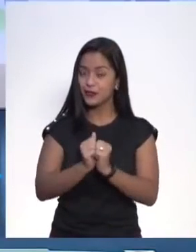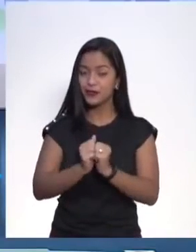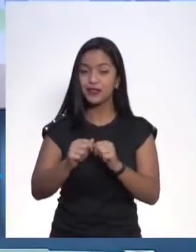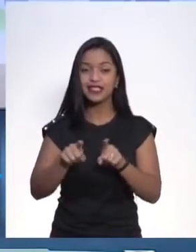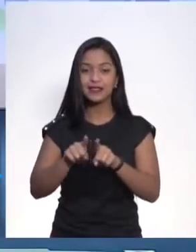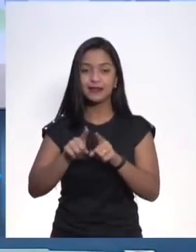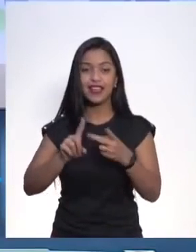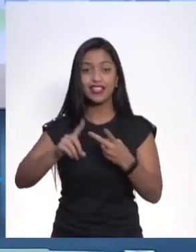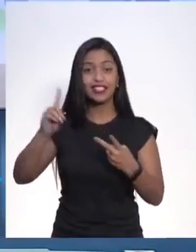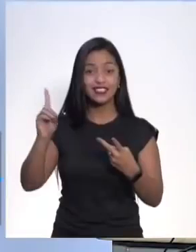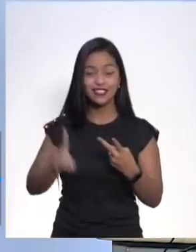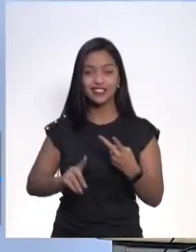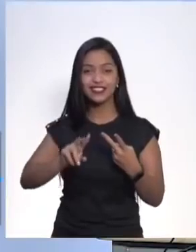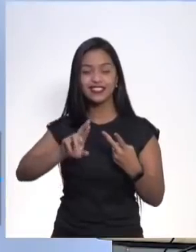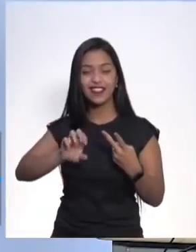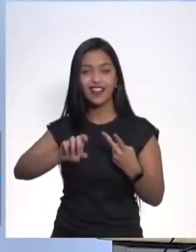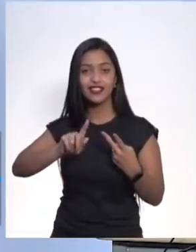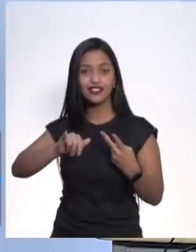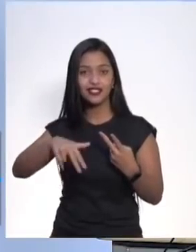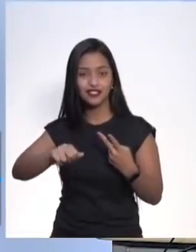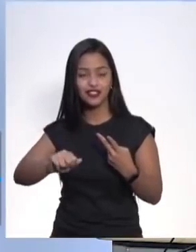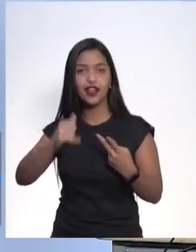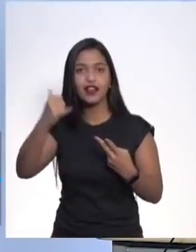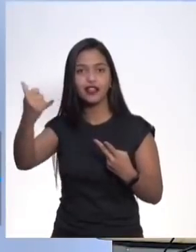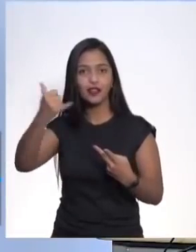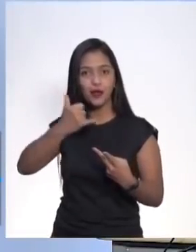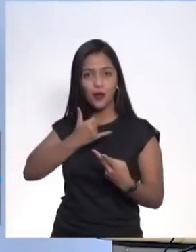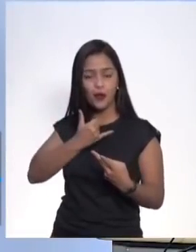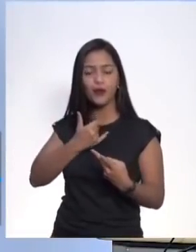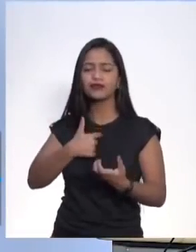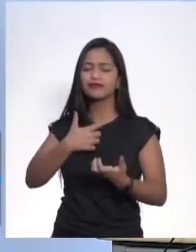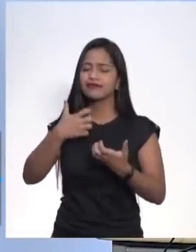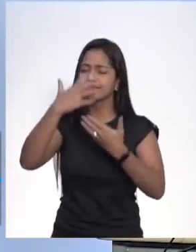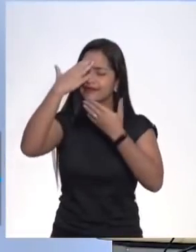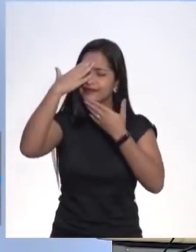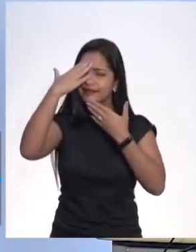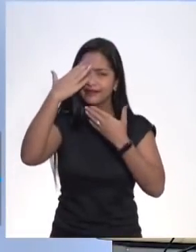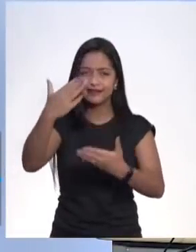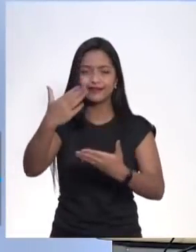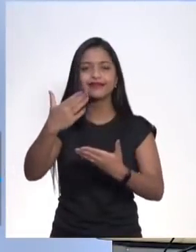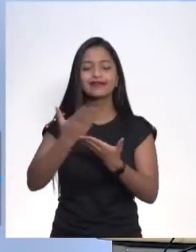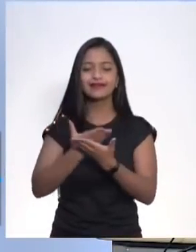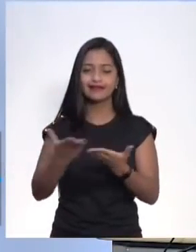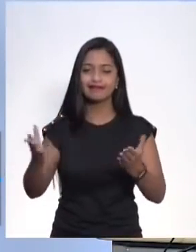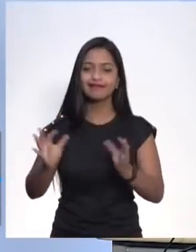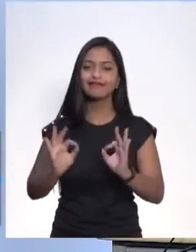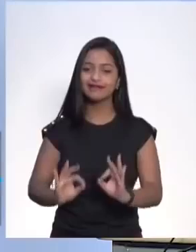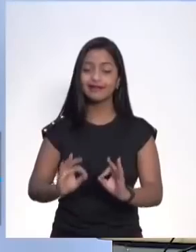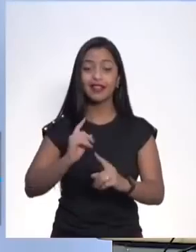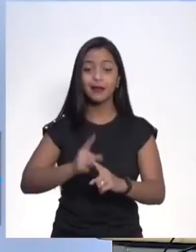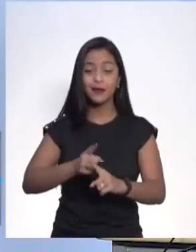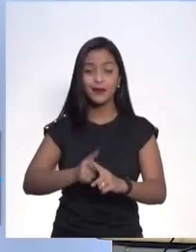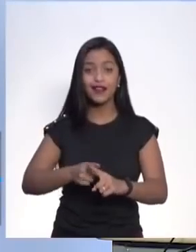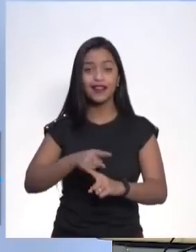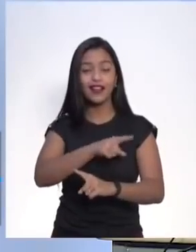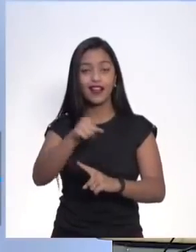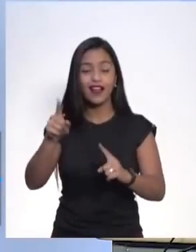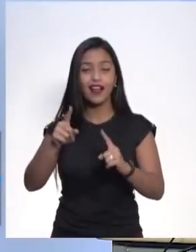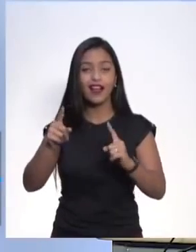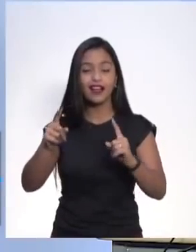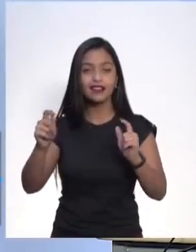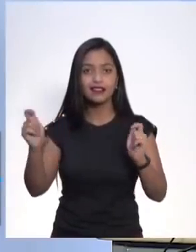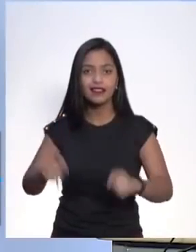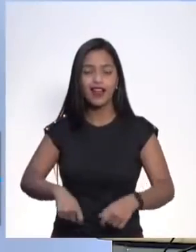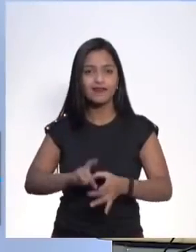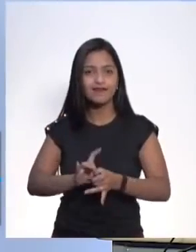Navas ligou, inclusive conversou comigo, falei, eu quero agradecer demais aí para proporcionar essa experiência,